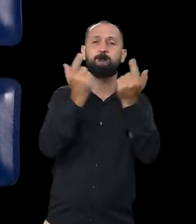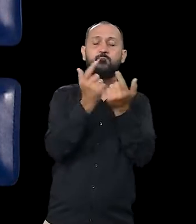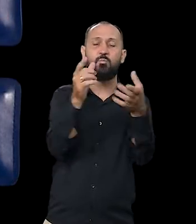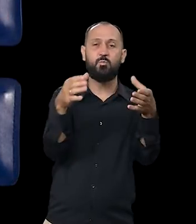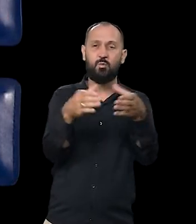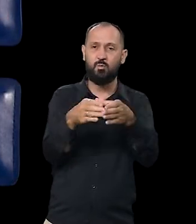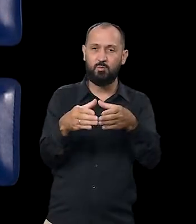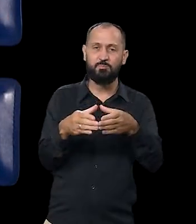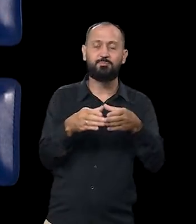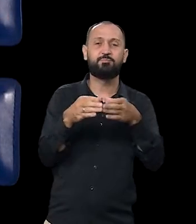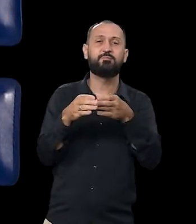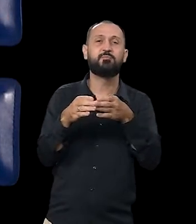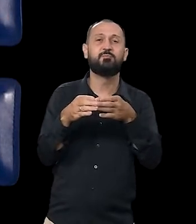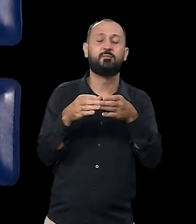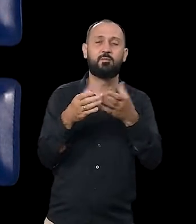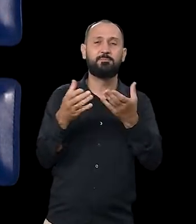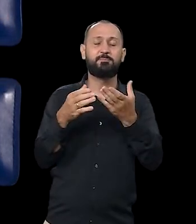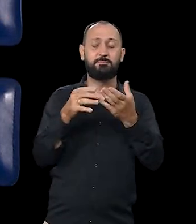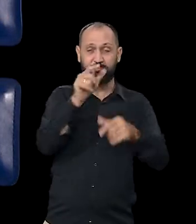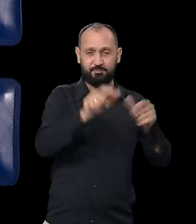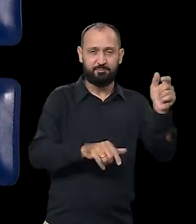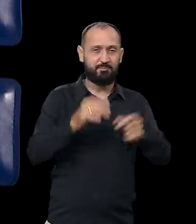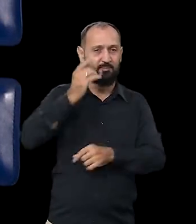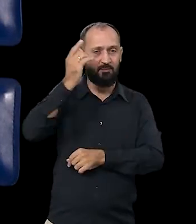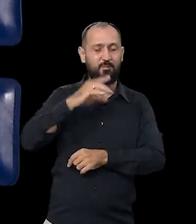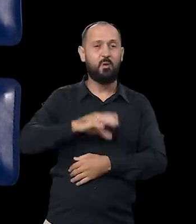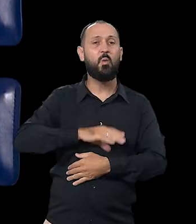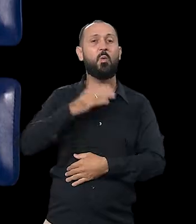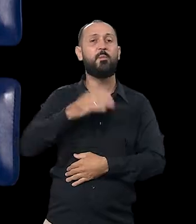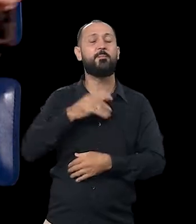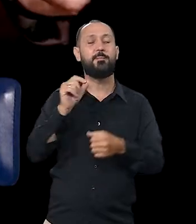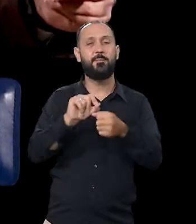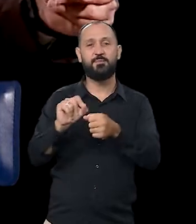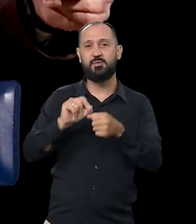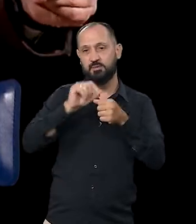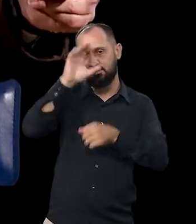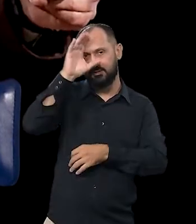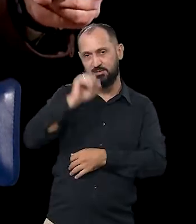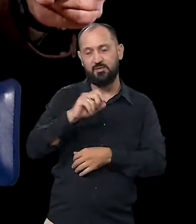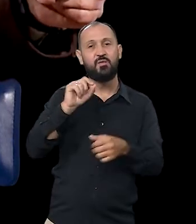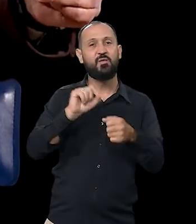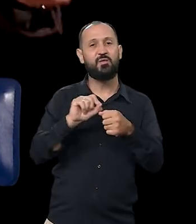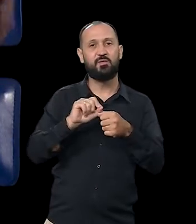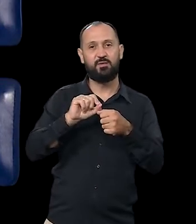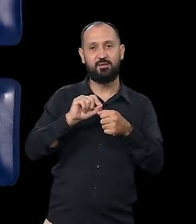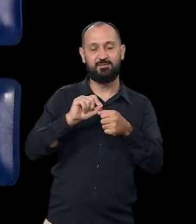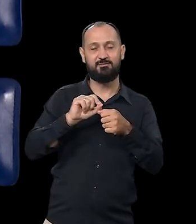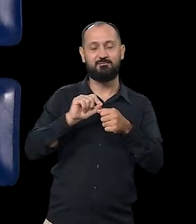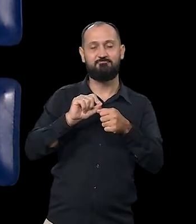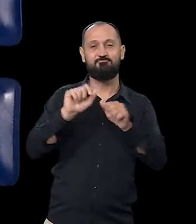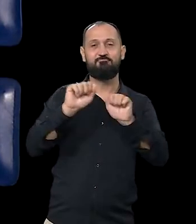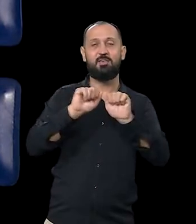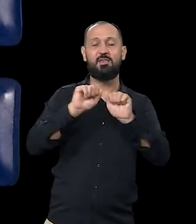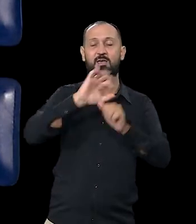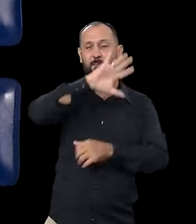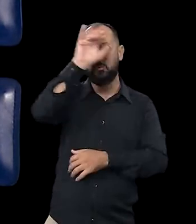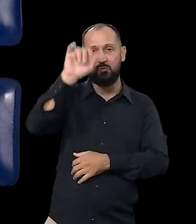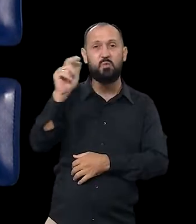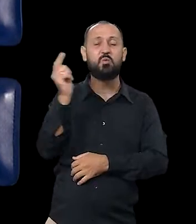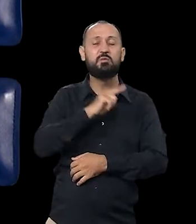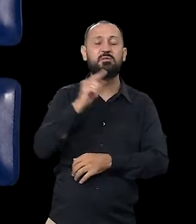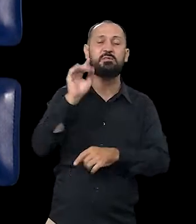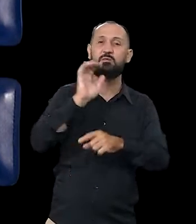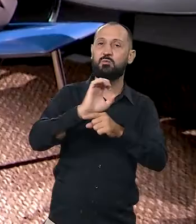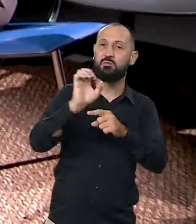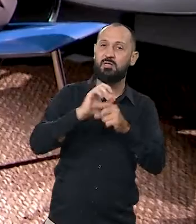de parlamentares com coragem para poder tomar essas decisões que fizeram com que Mato Grosso do Sul pudesse ser hoje o Estado